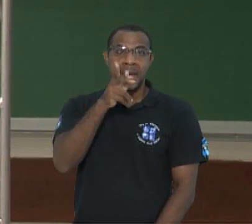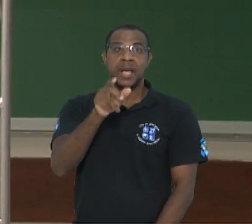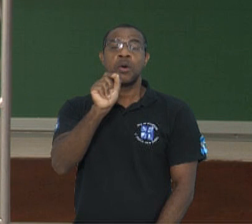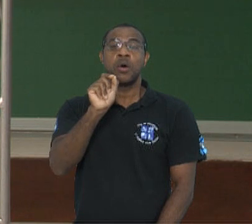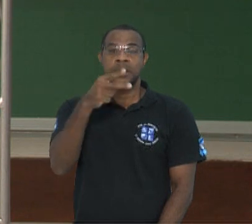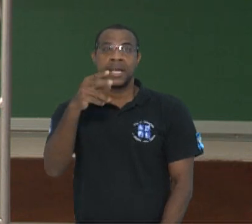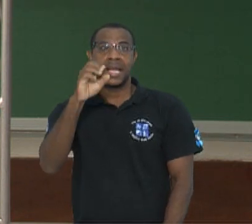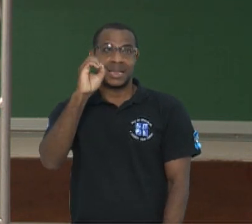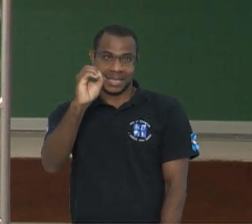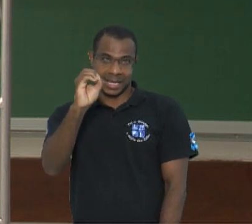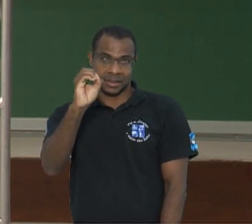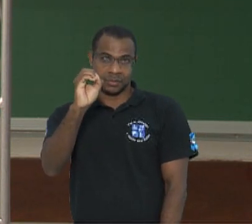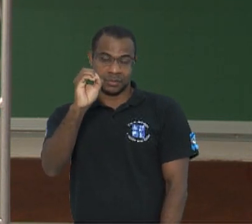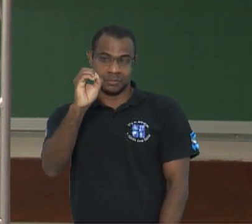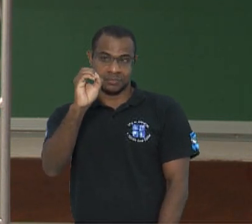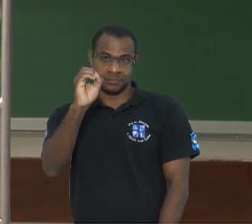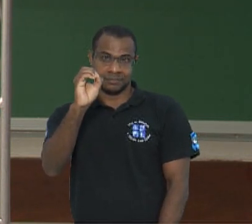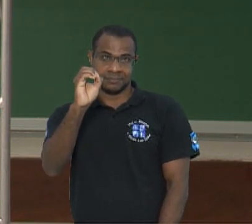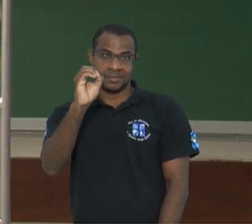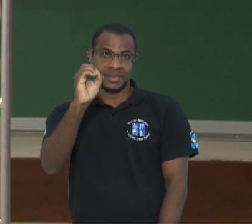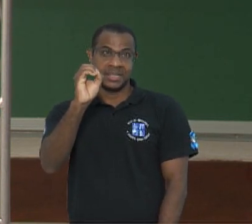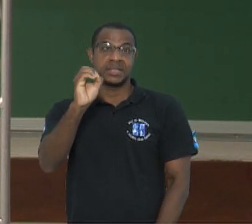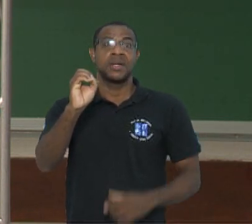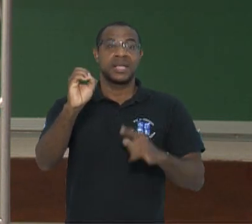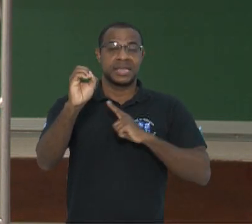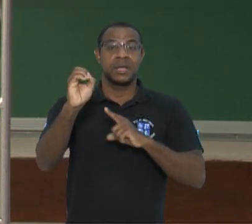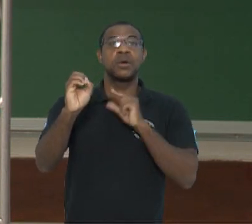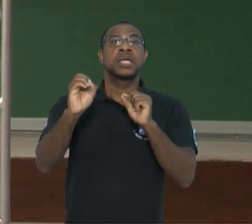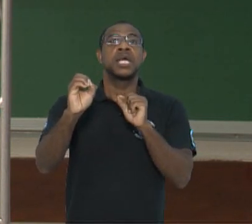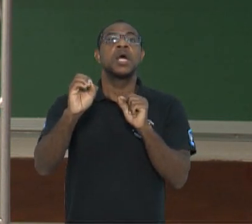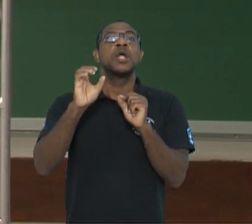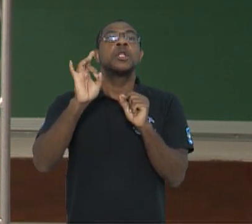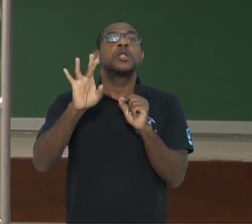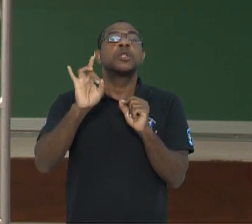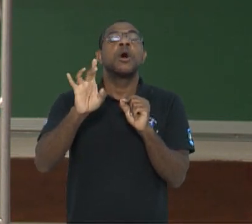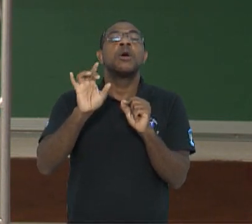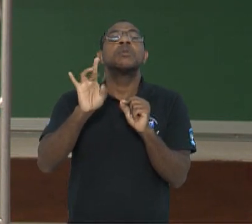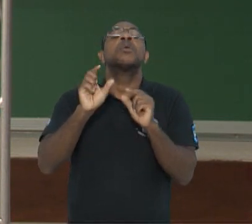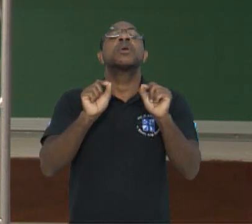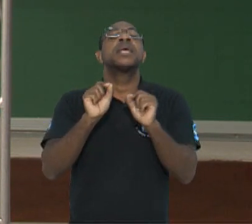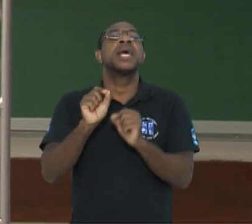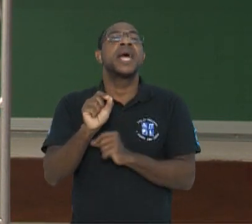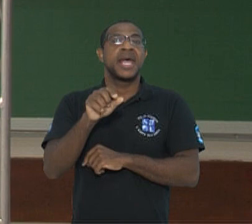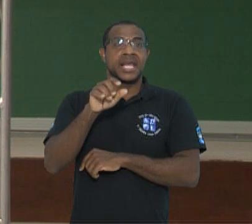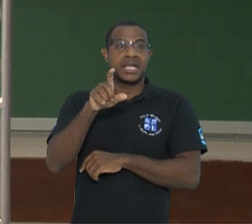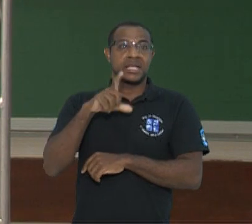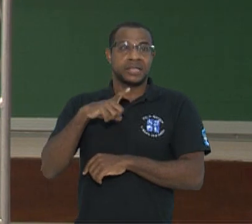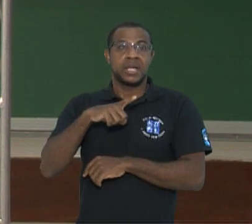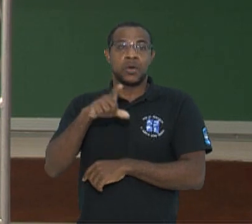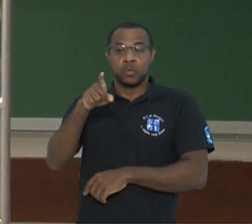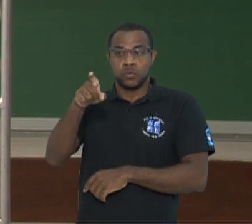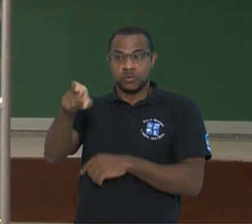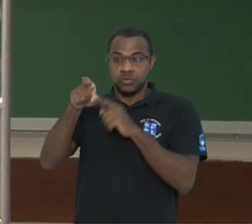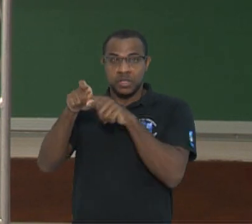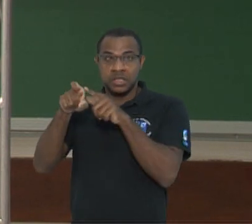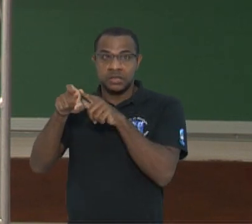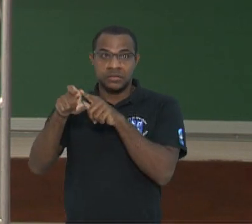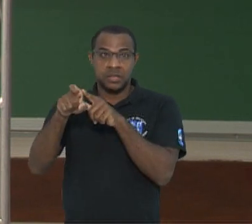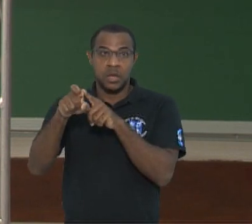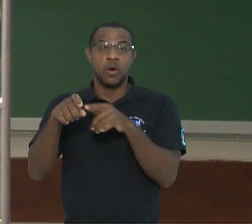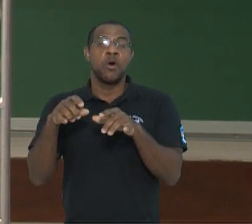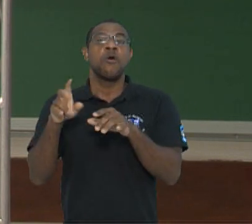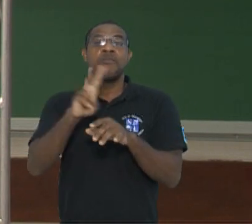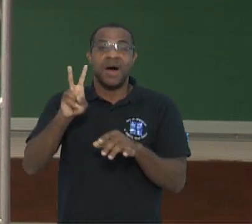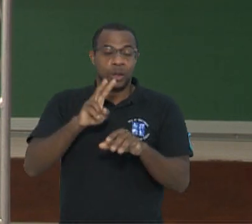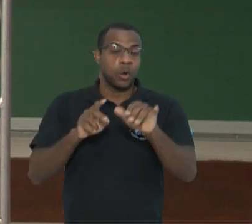primeiro grau e eu terei somente y e x. O valor de y vai depender do valor de x.